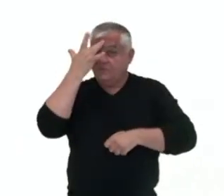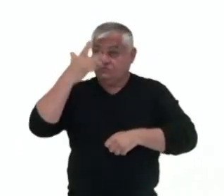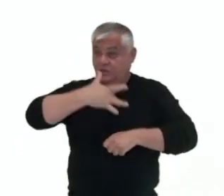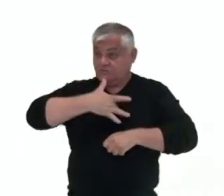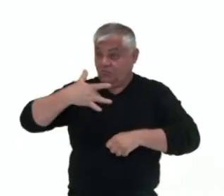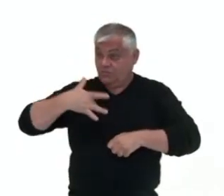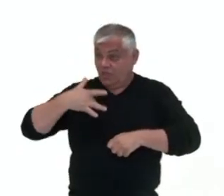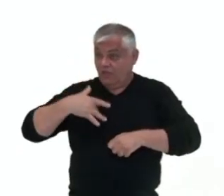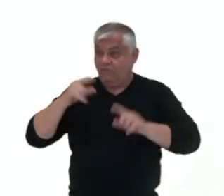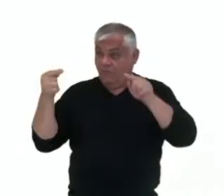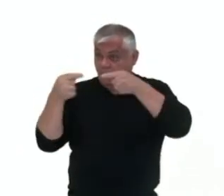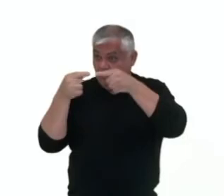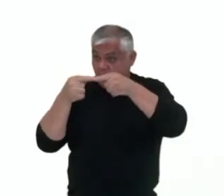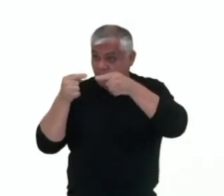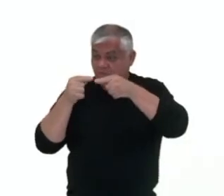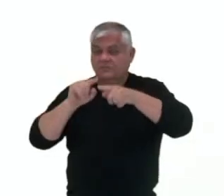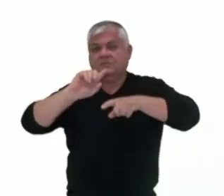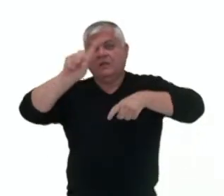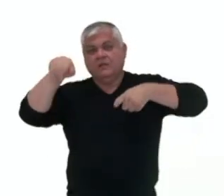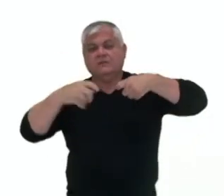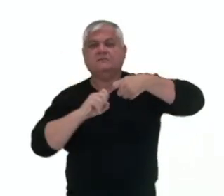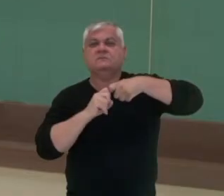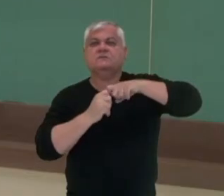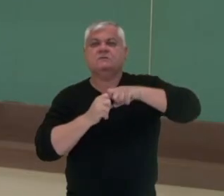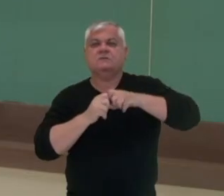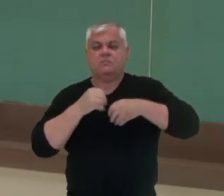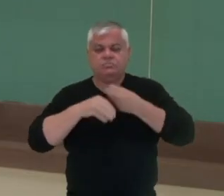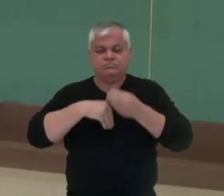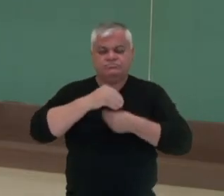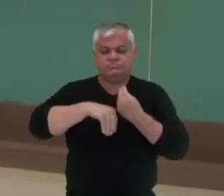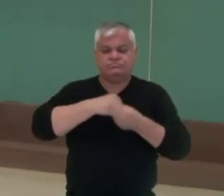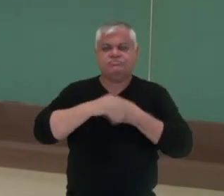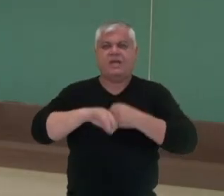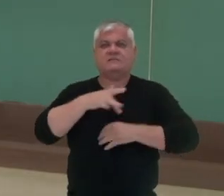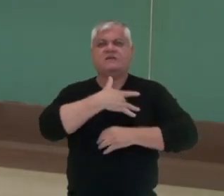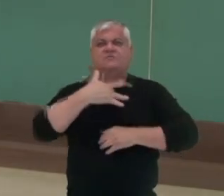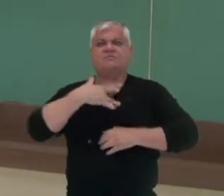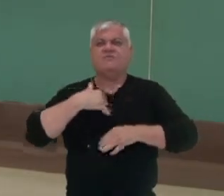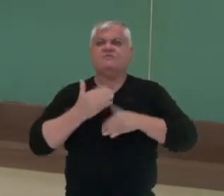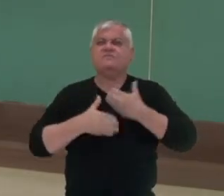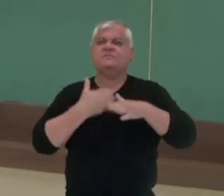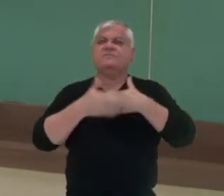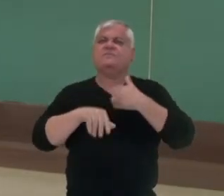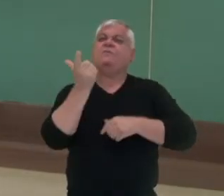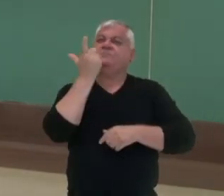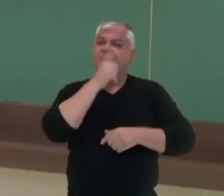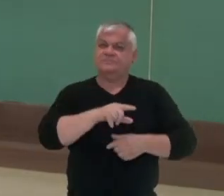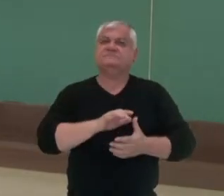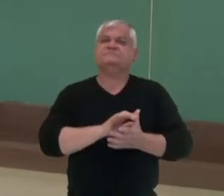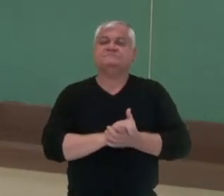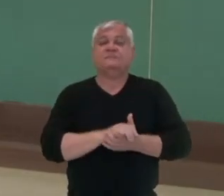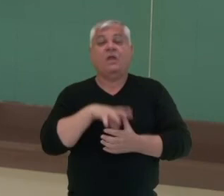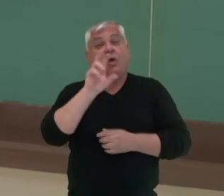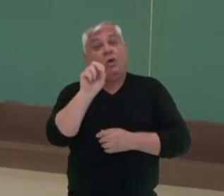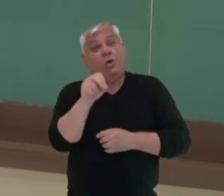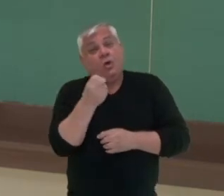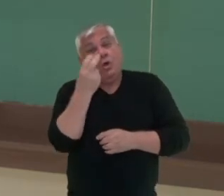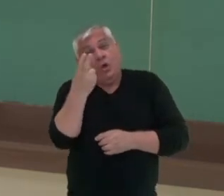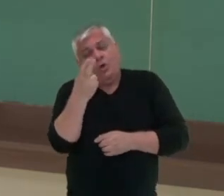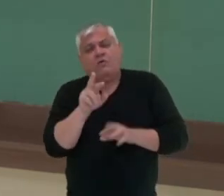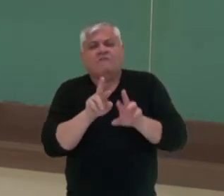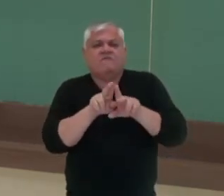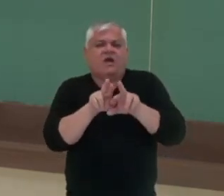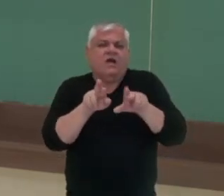compatível. A partir disso, você vai começar a produzir células saudáveis. Então, também pode ser o transplante de medula óssea. Ou então fazer